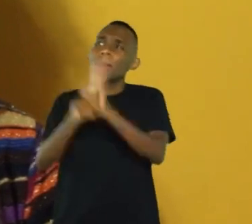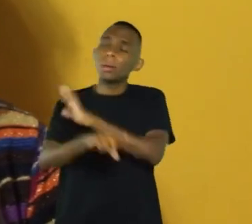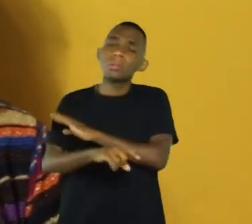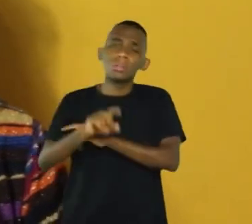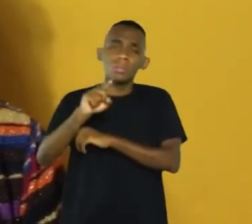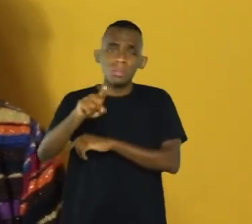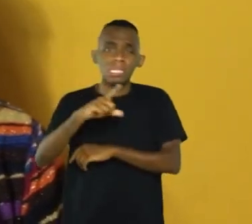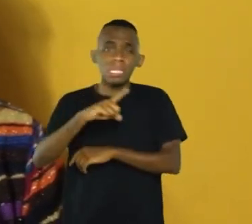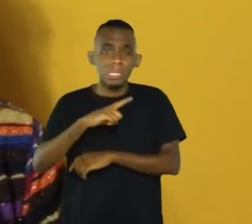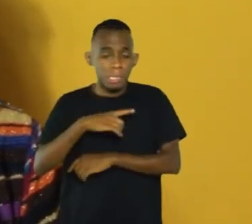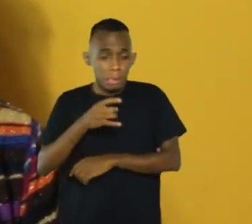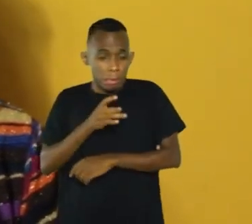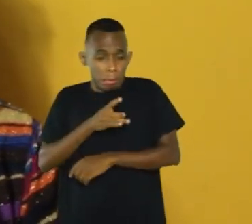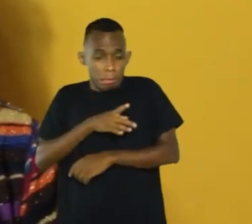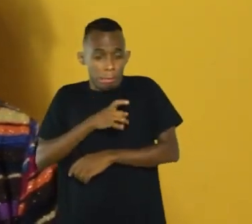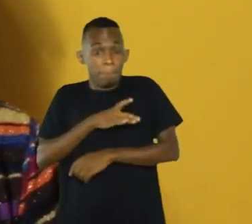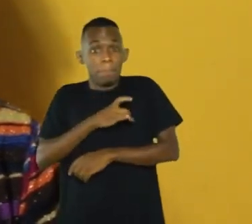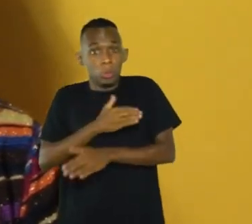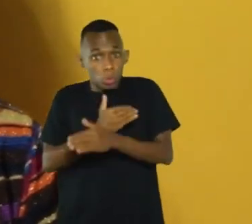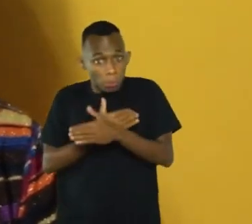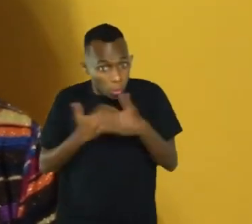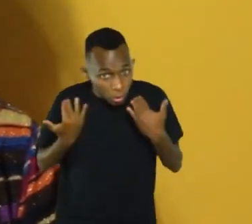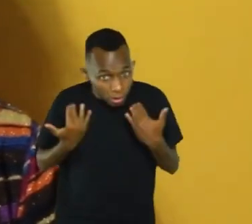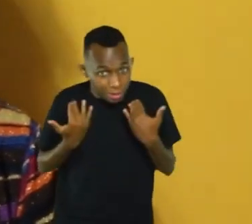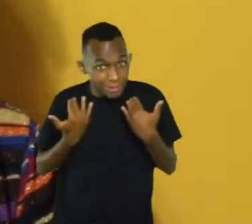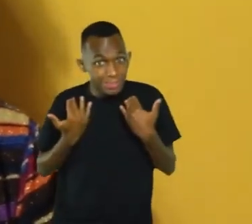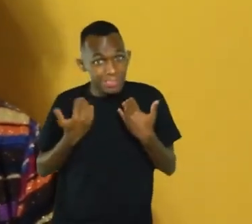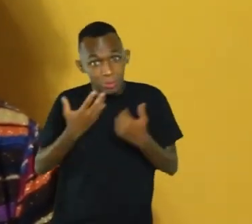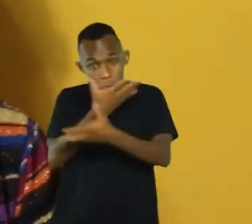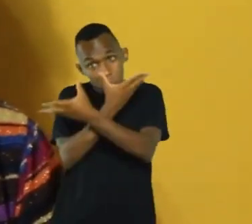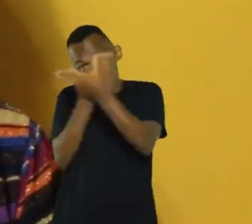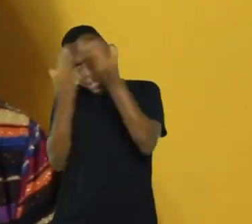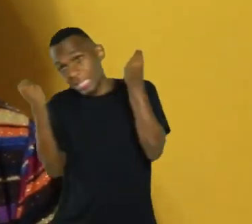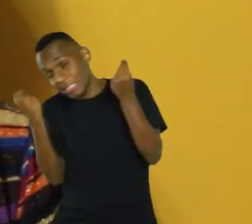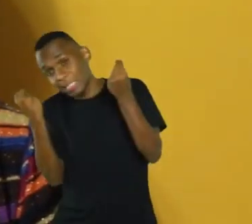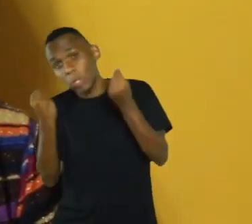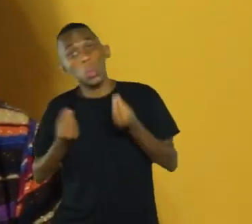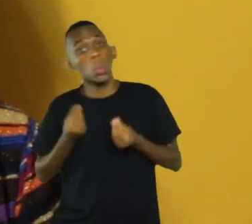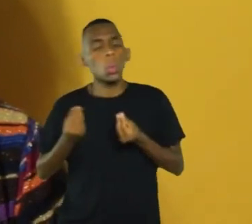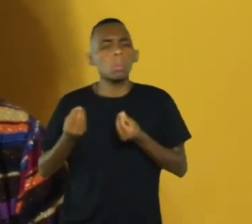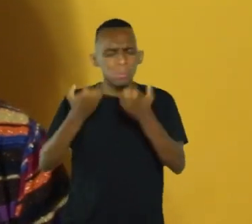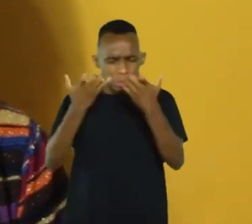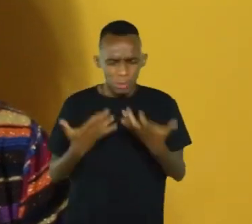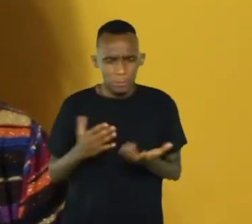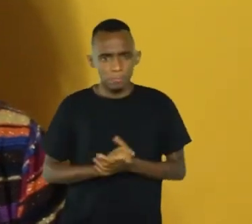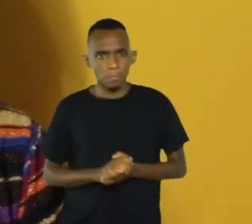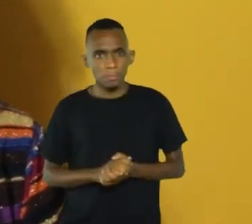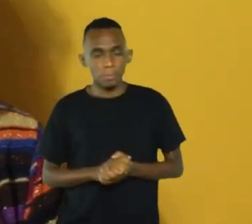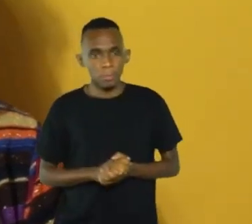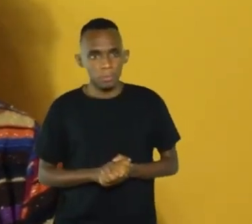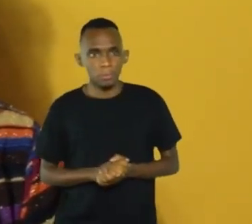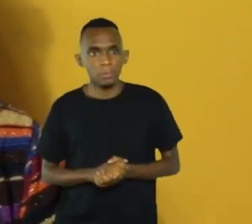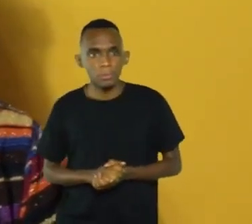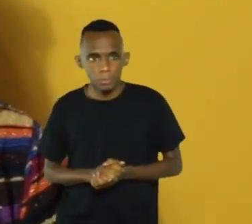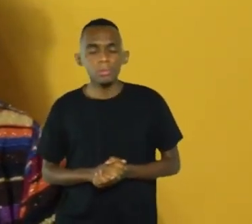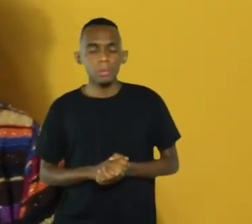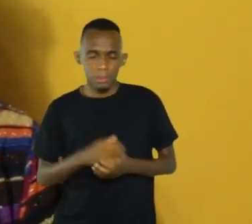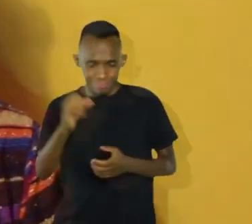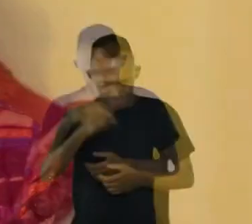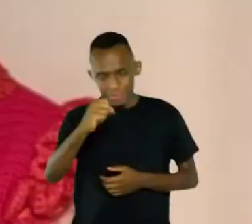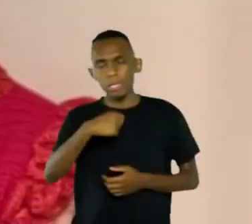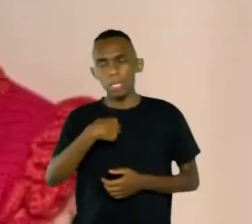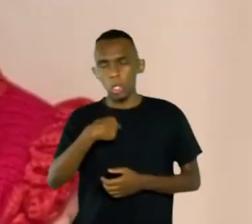morrer? A precaução era essa, de não deixar ou de esquecer? Ou não tem nada a ver com medo isso? Não, eu acho que tinha a ver com medo,